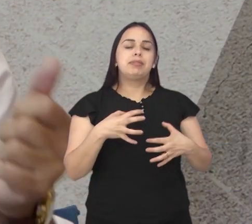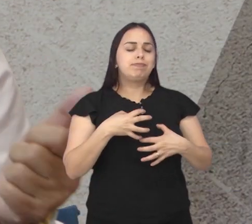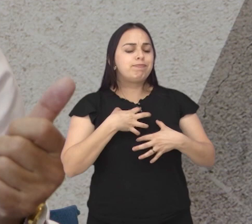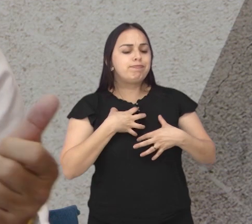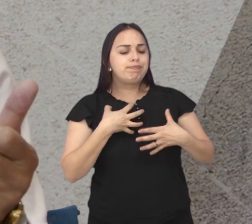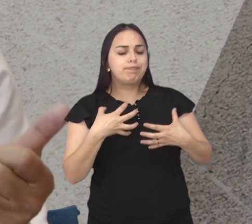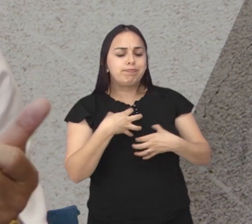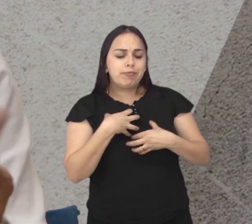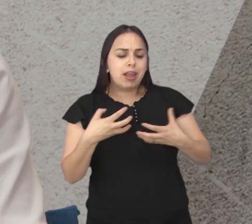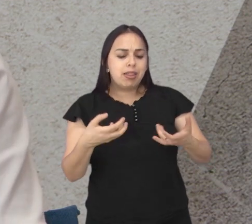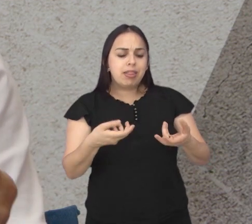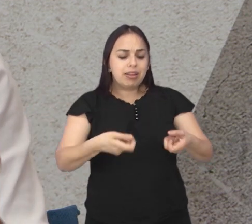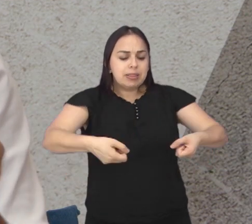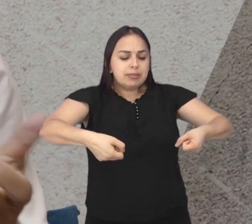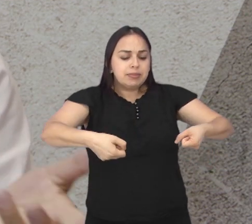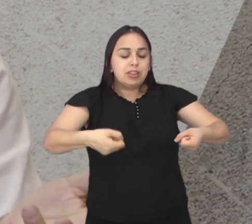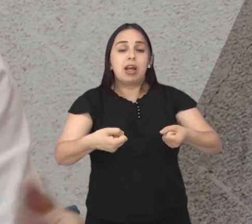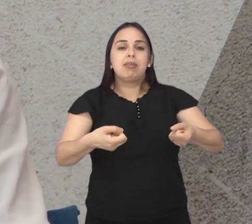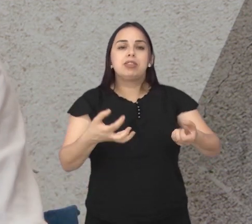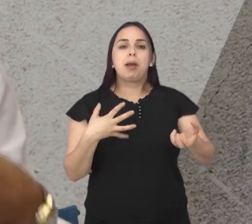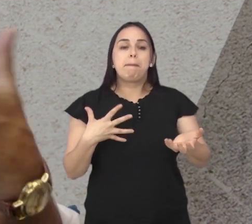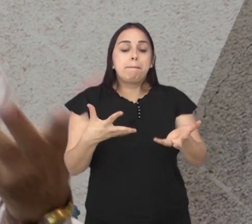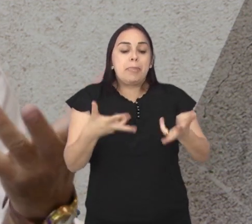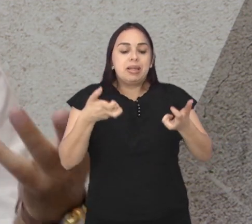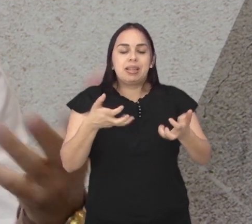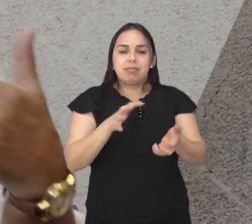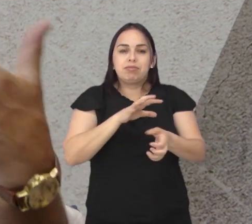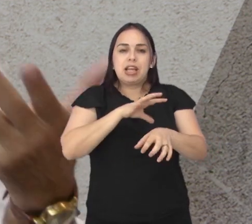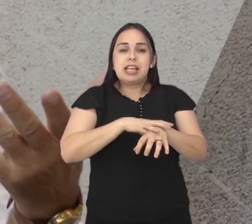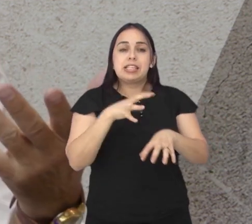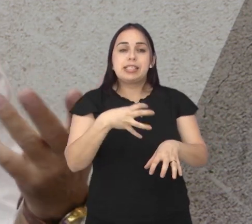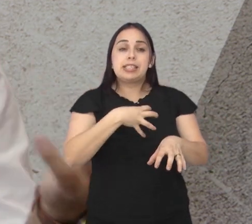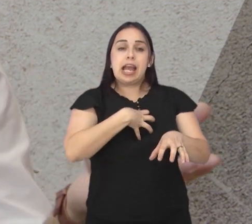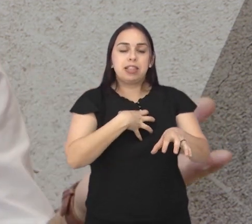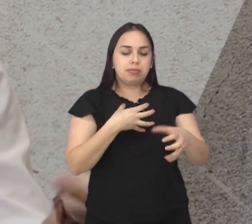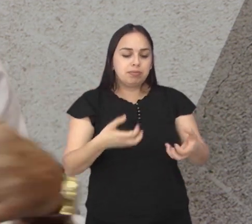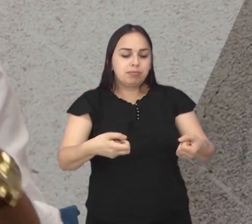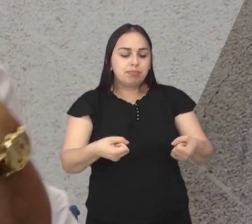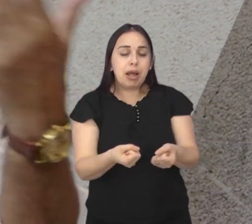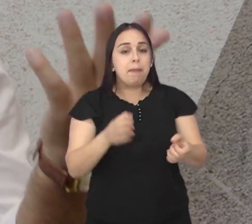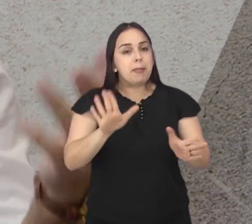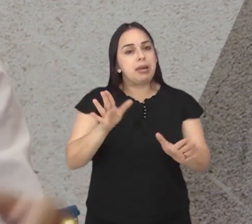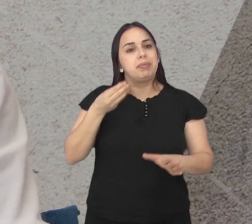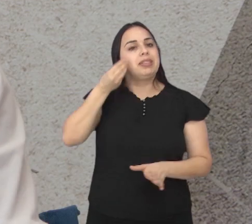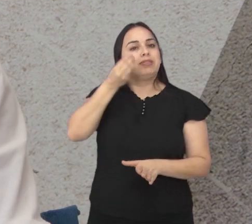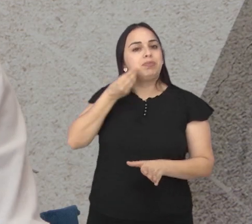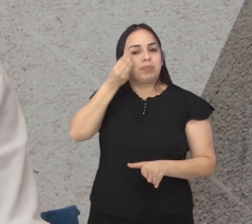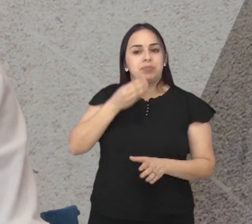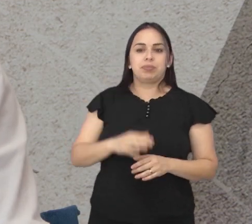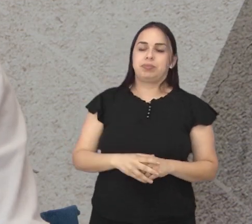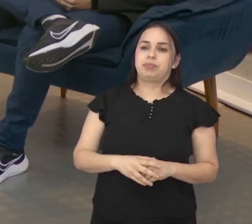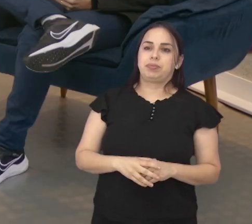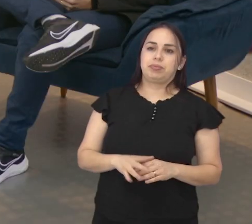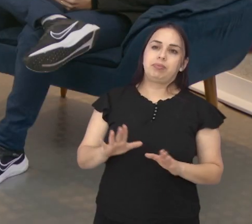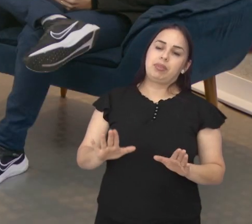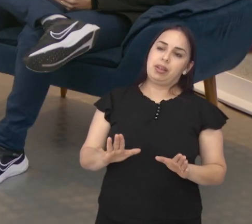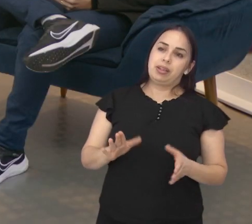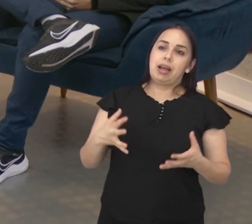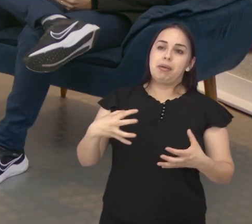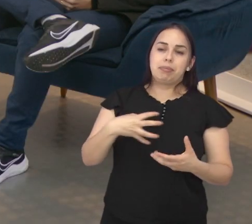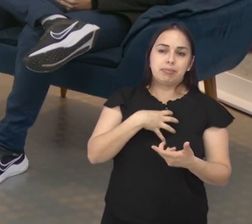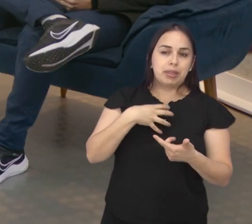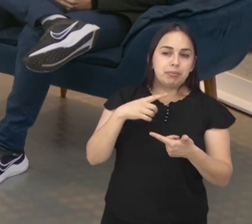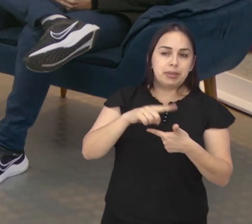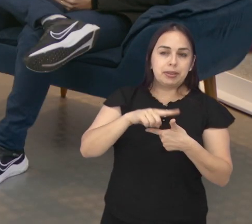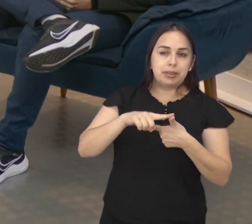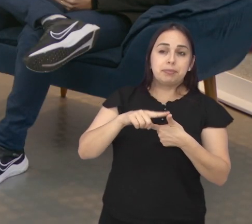que sensibilidade, porque na mão você já começa a aprender, você começa a entender isso, você só ganha com muitos anos de profissão. A gente partiu então